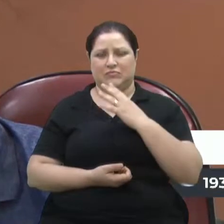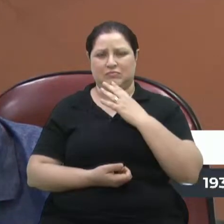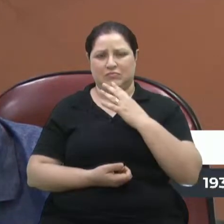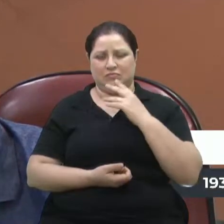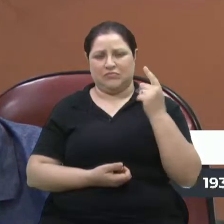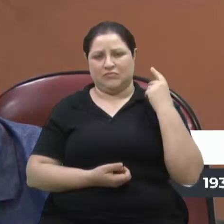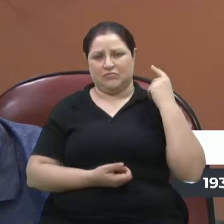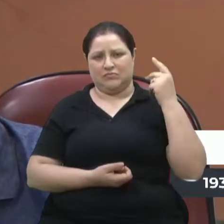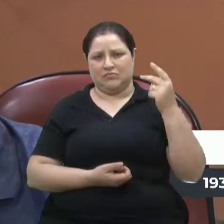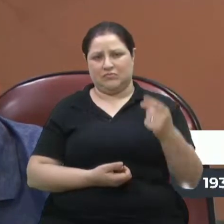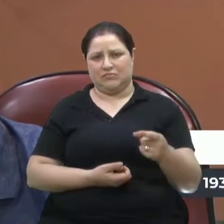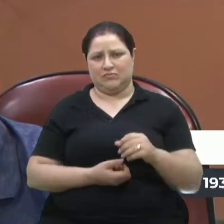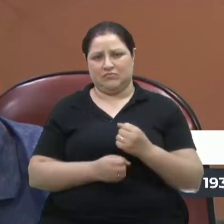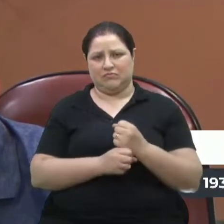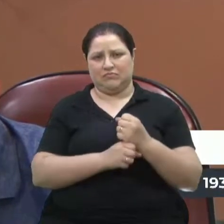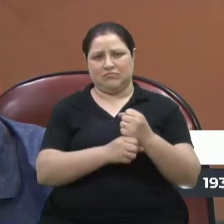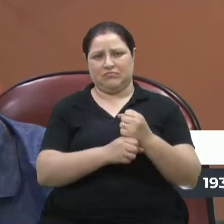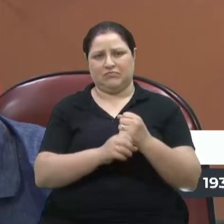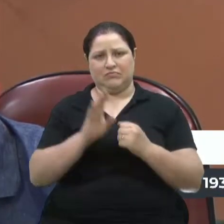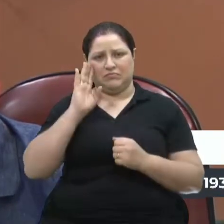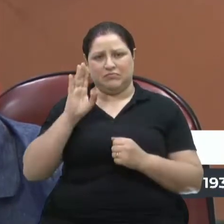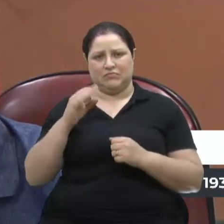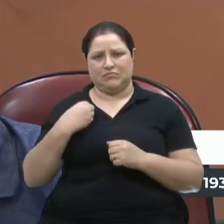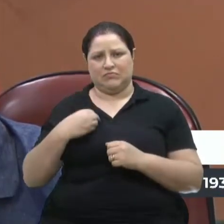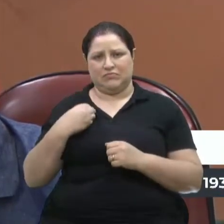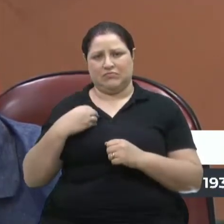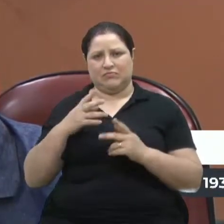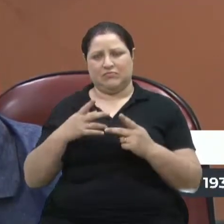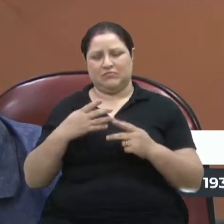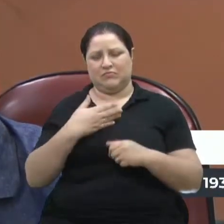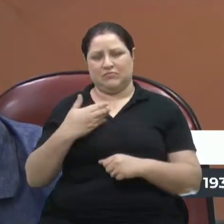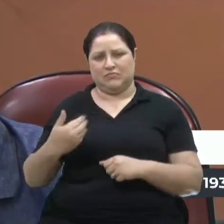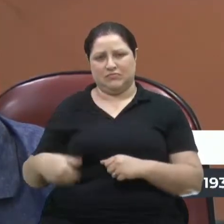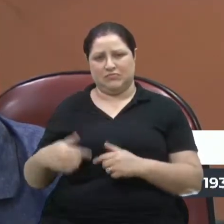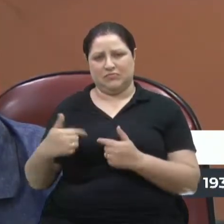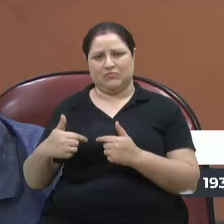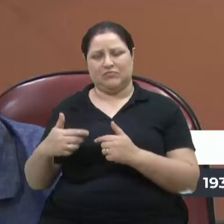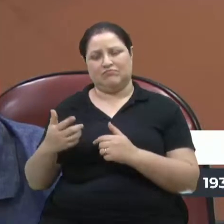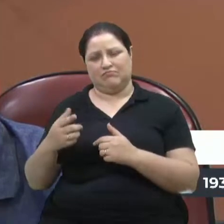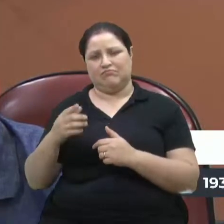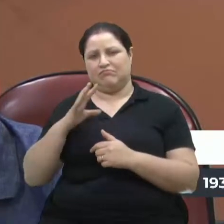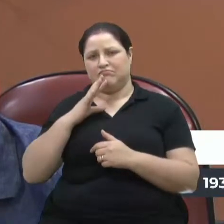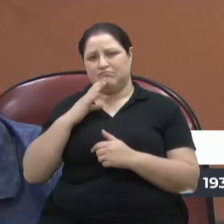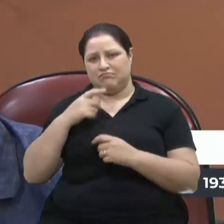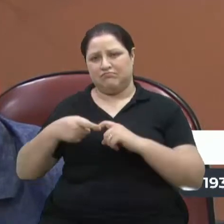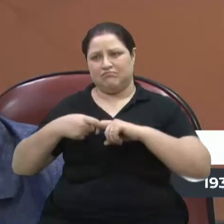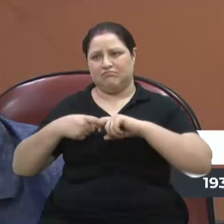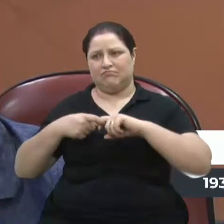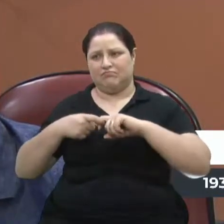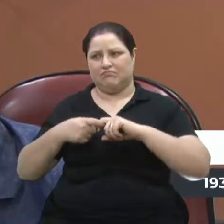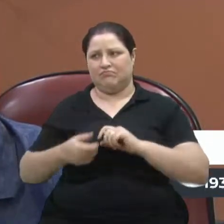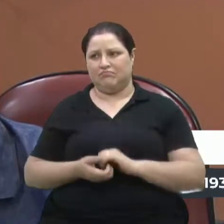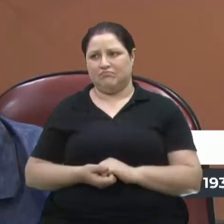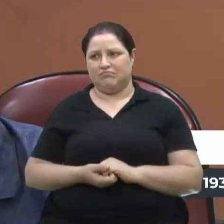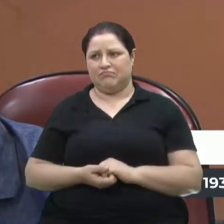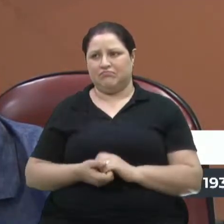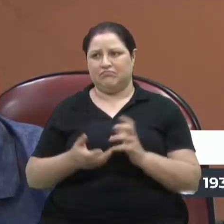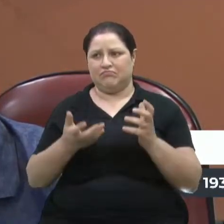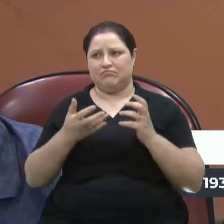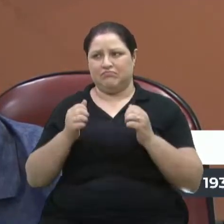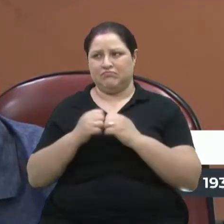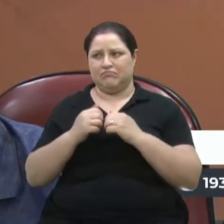alguns anos, principalmente a vida pública nos trouxe, né, essa nossa amizade. E a gente aqui gostaria de, com esse nosso